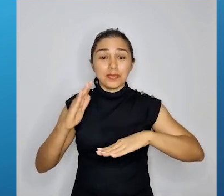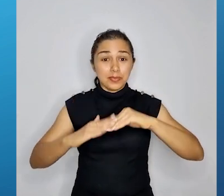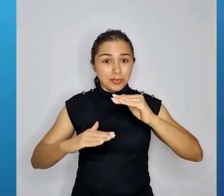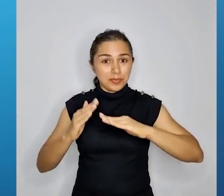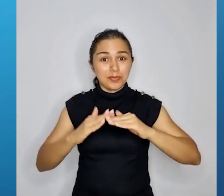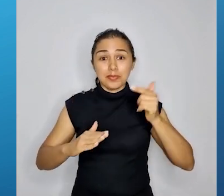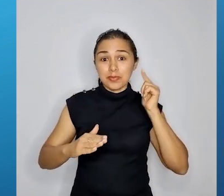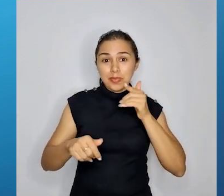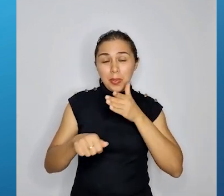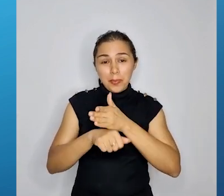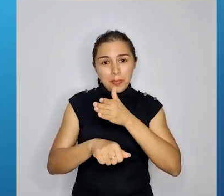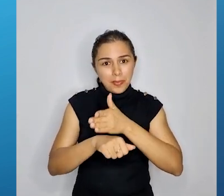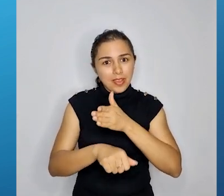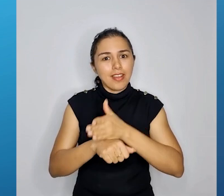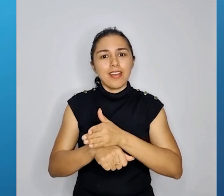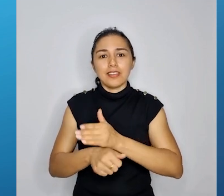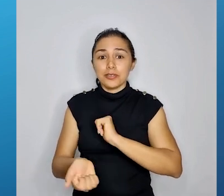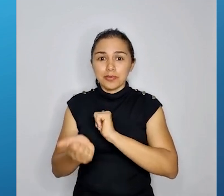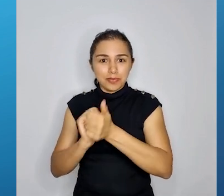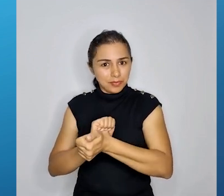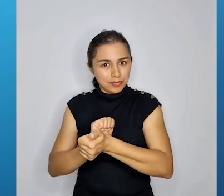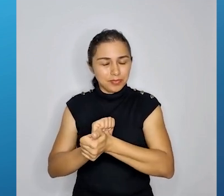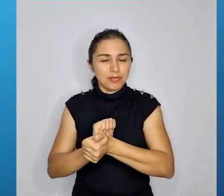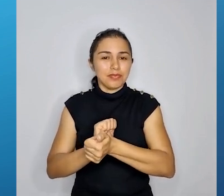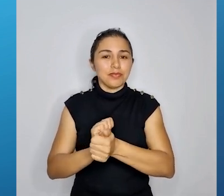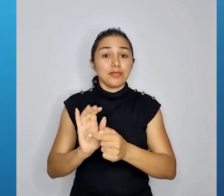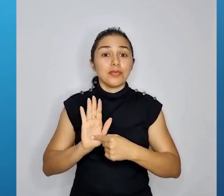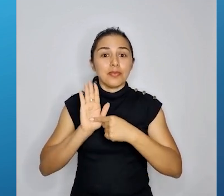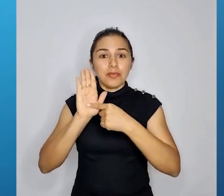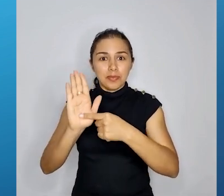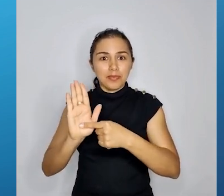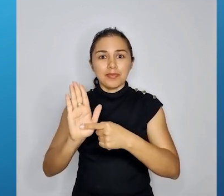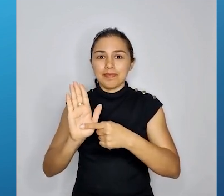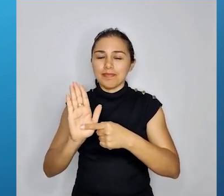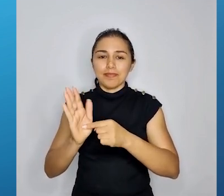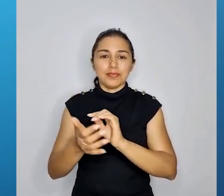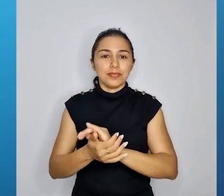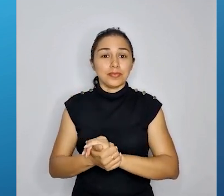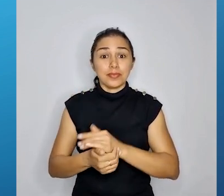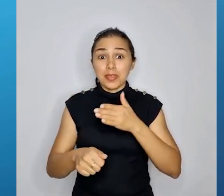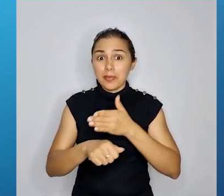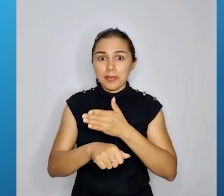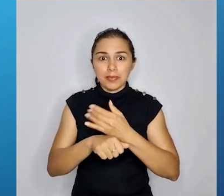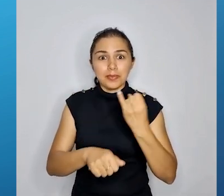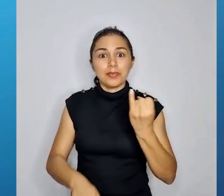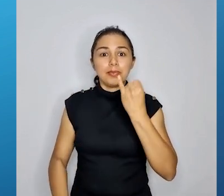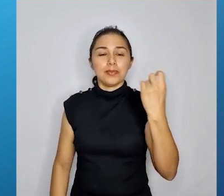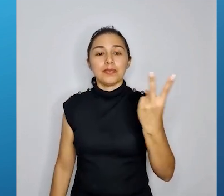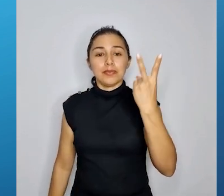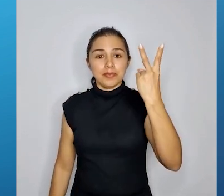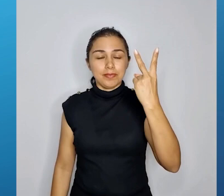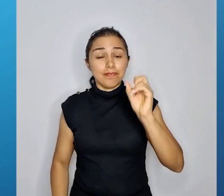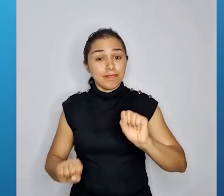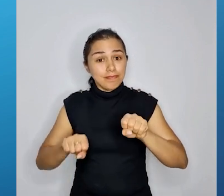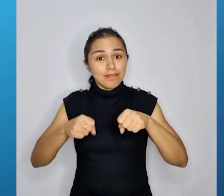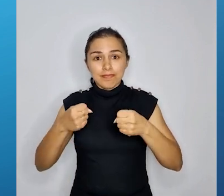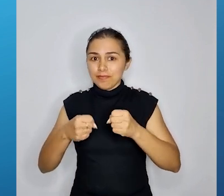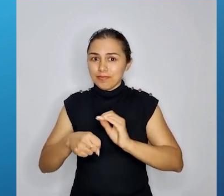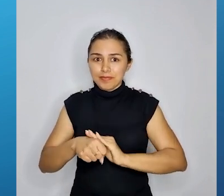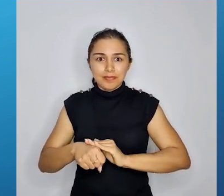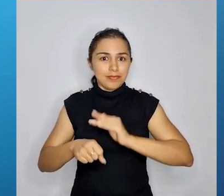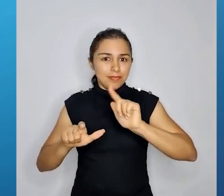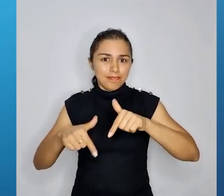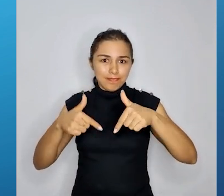do sexo feminino, cada vez mais demonstrando a sua valorosa participação e se empenhando cada vez mais nos